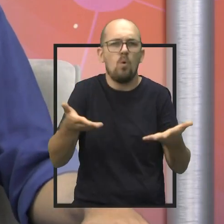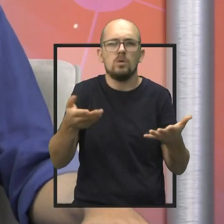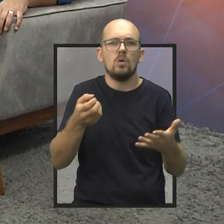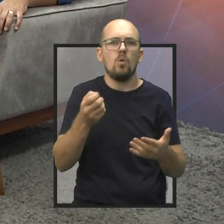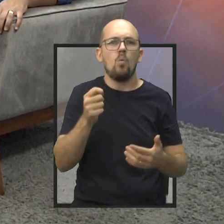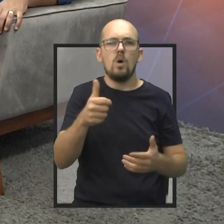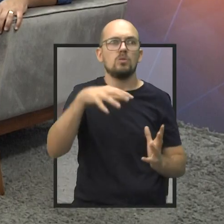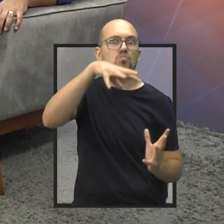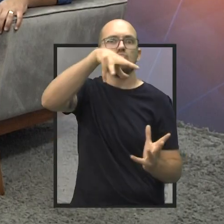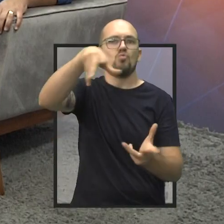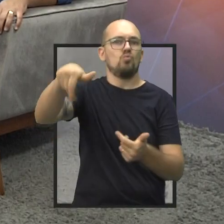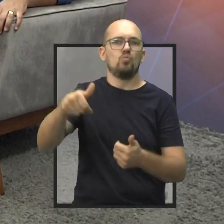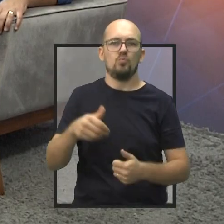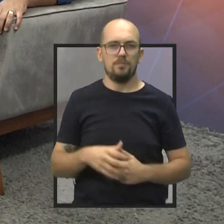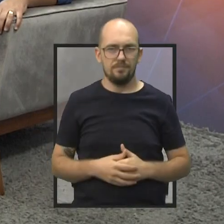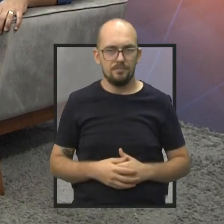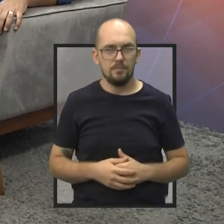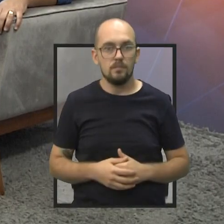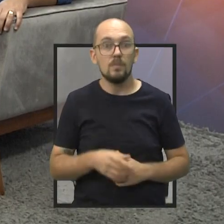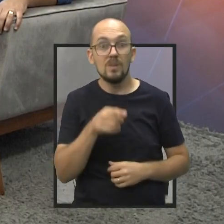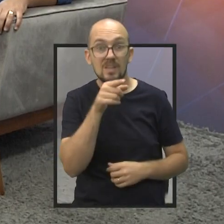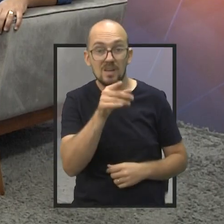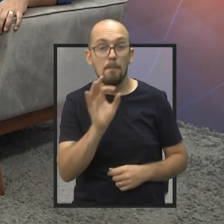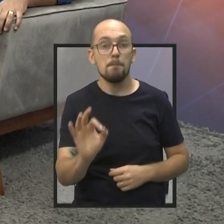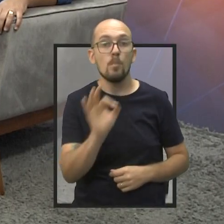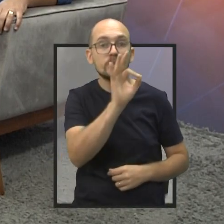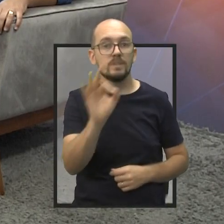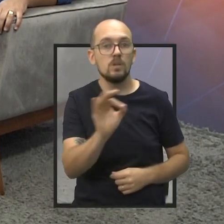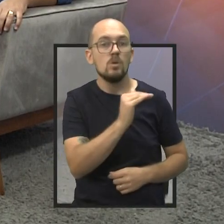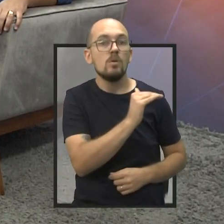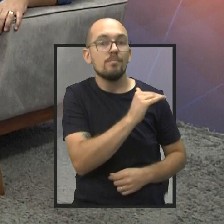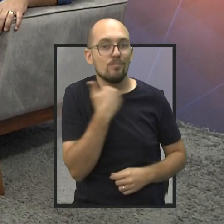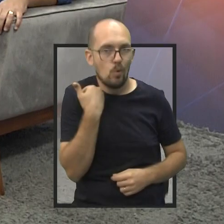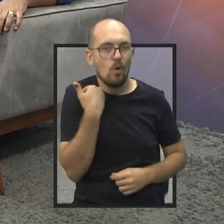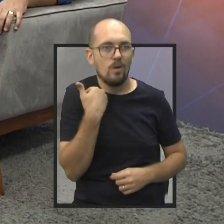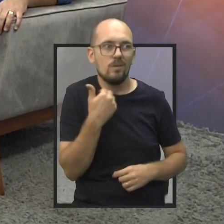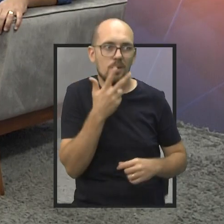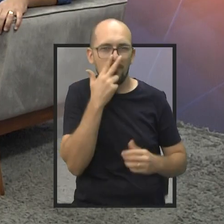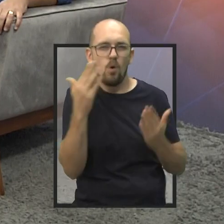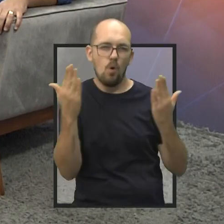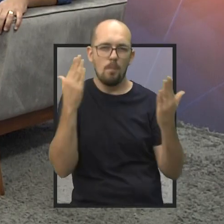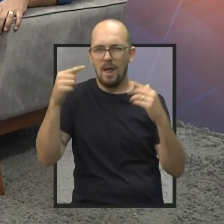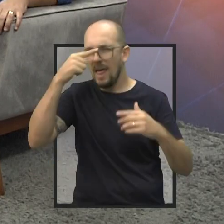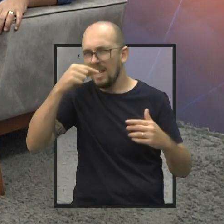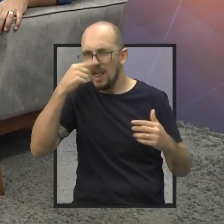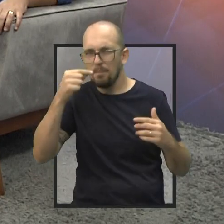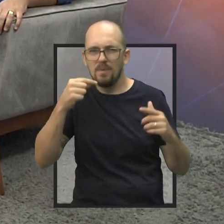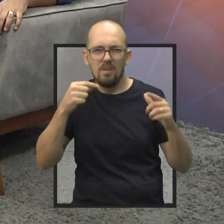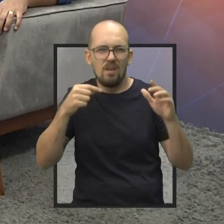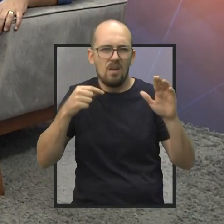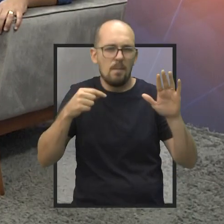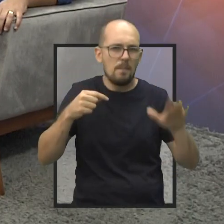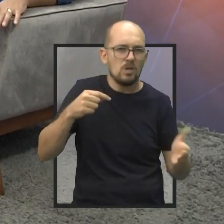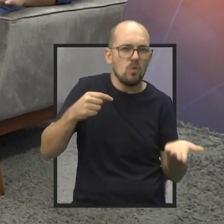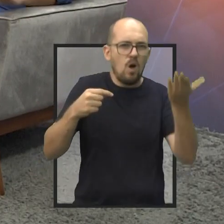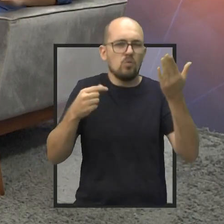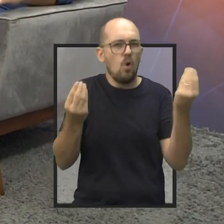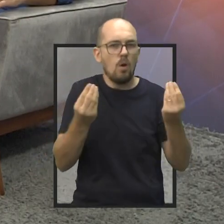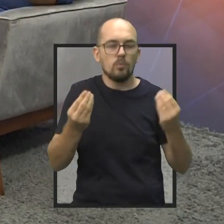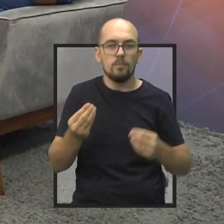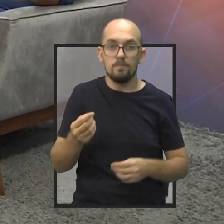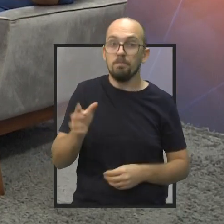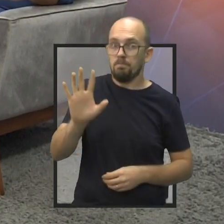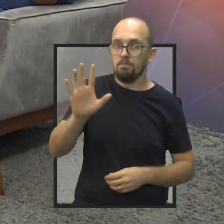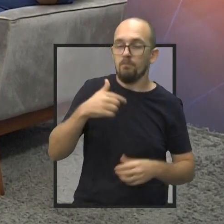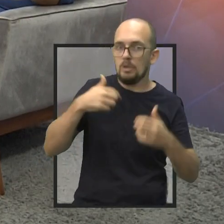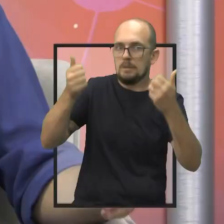mundo. Bom, a taxa de mortalidade dele é muito maior do que uma gripe comum, mas muito menor do que, ou não? Não. Quando a